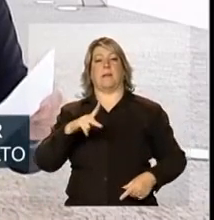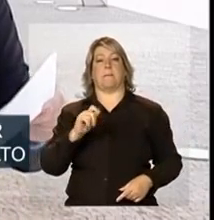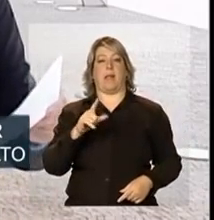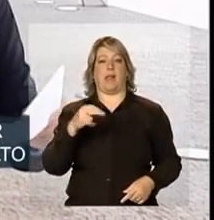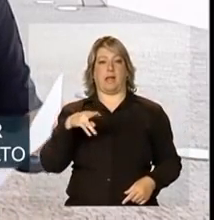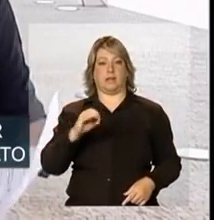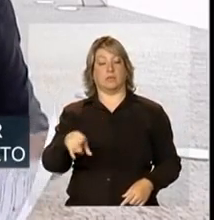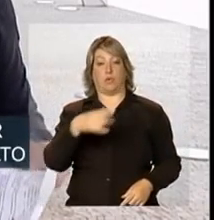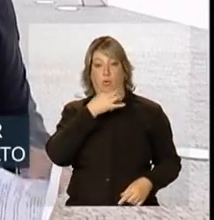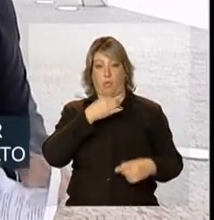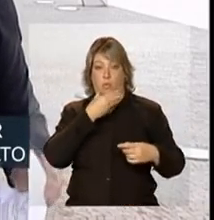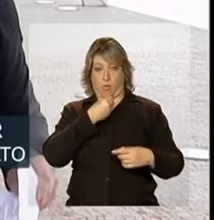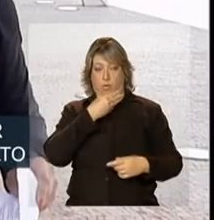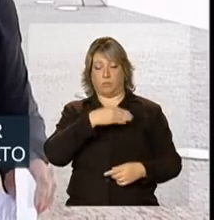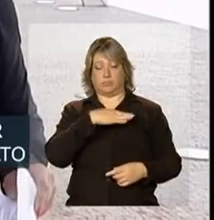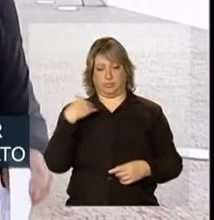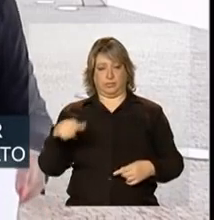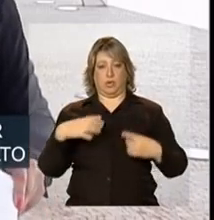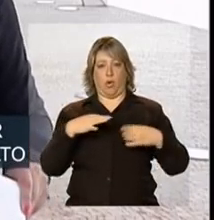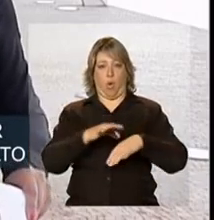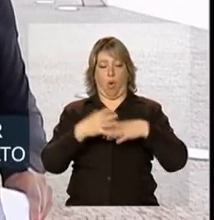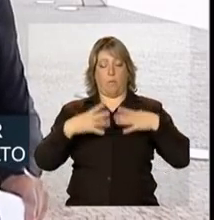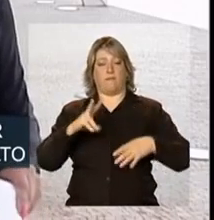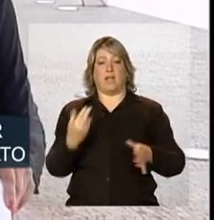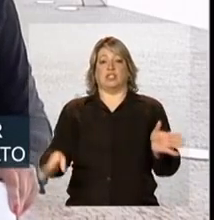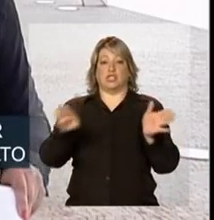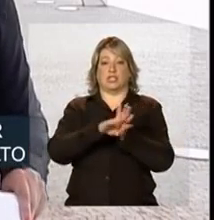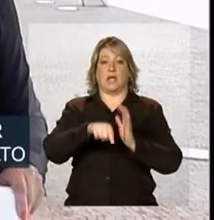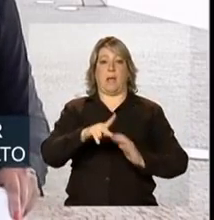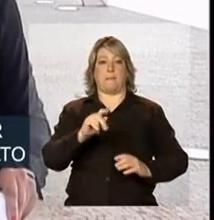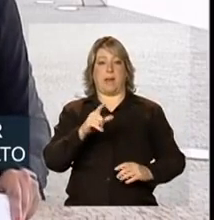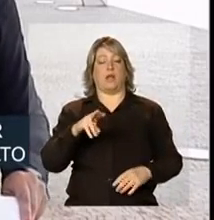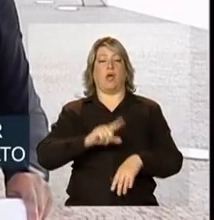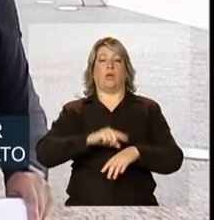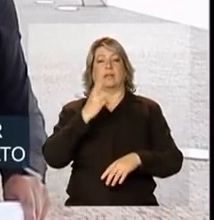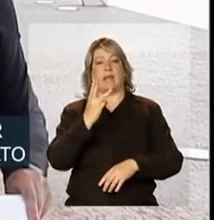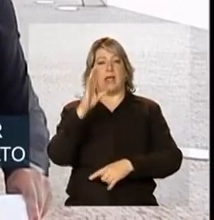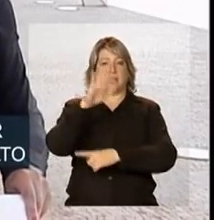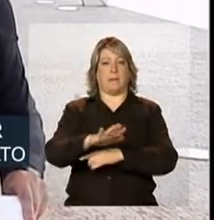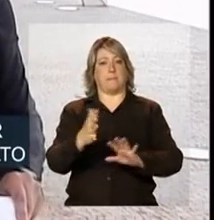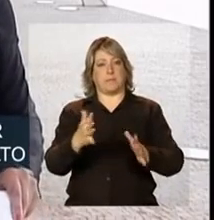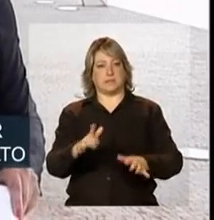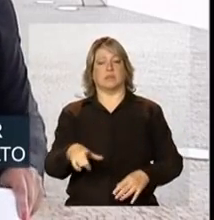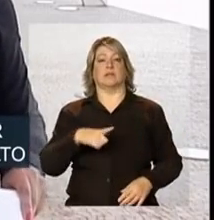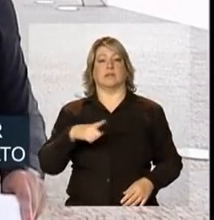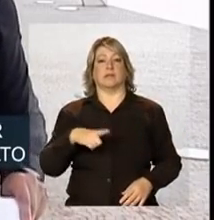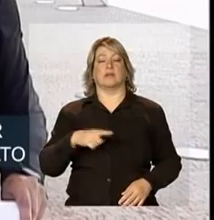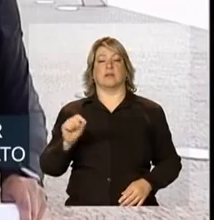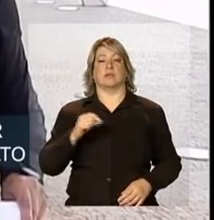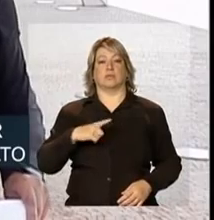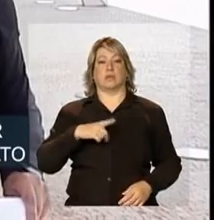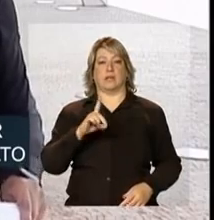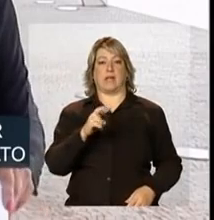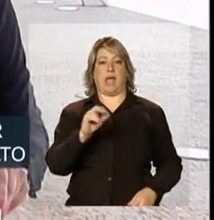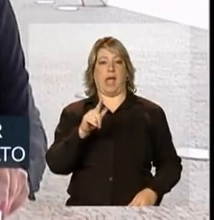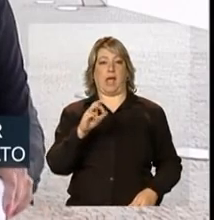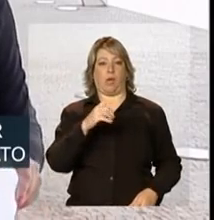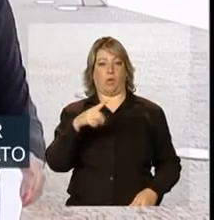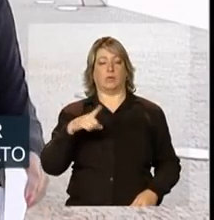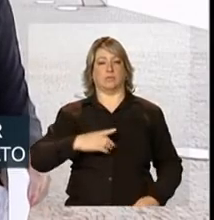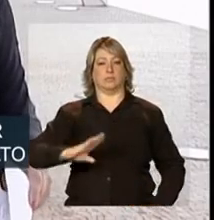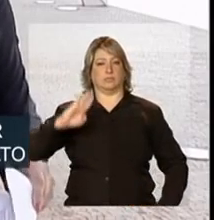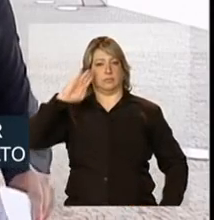Planalto. O corpo de Niemer vai chegar aqui ao palácio por volta das 3 horas da tarde, conduzido pelos dragões da independência